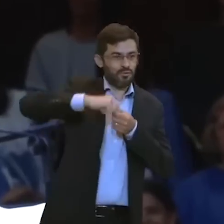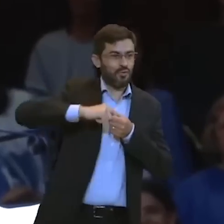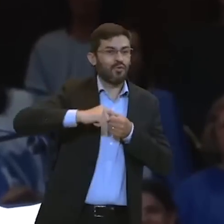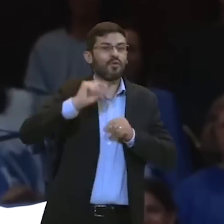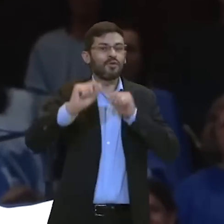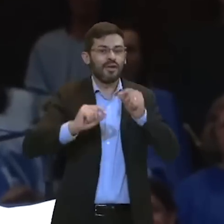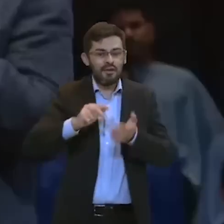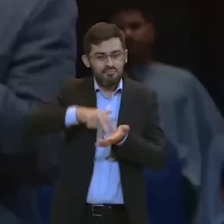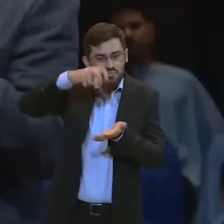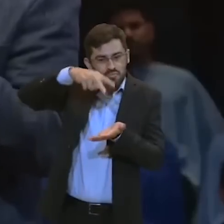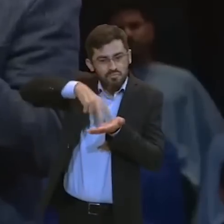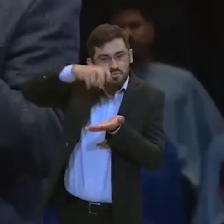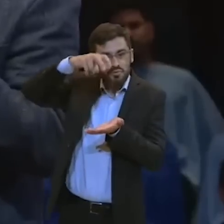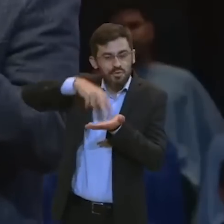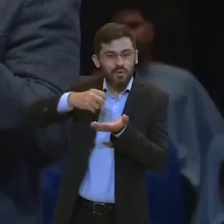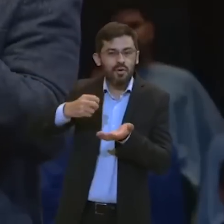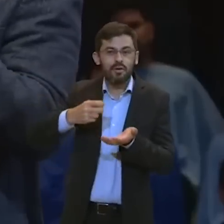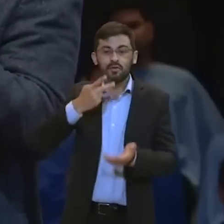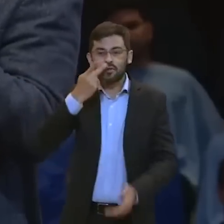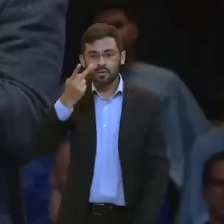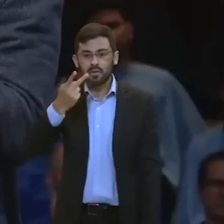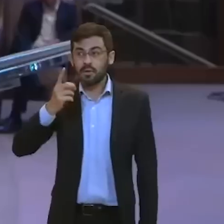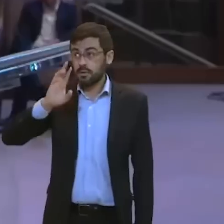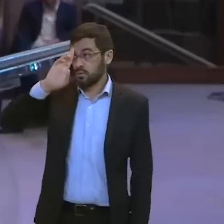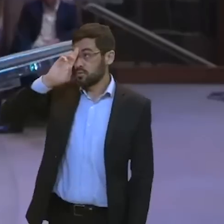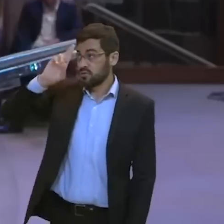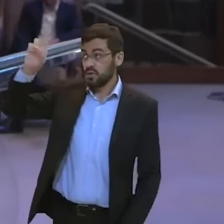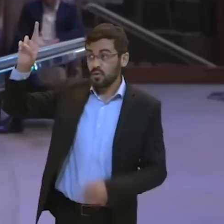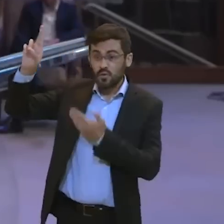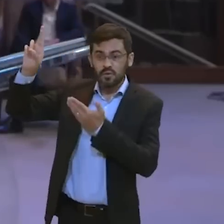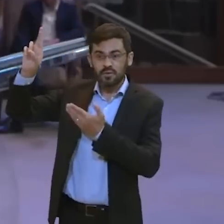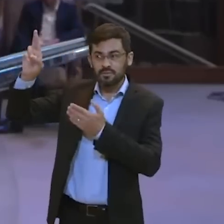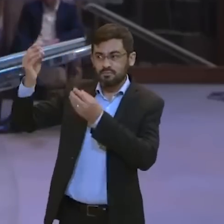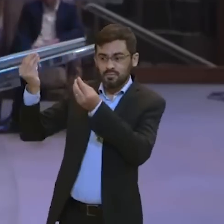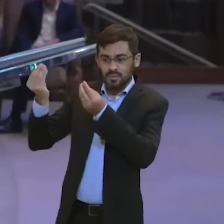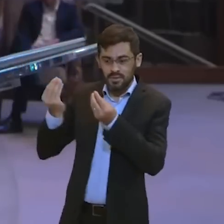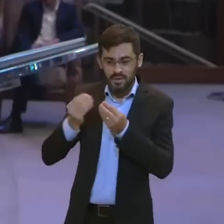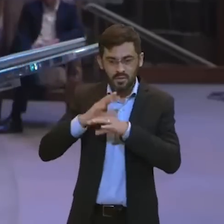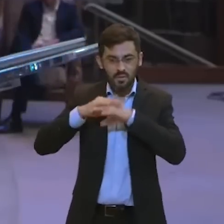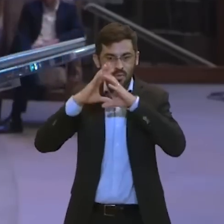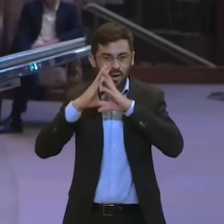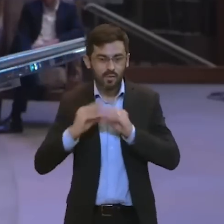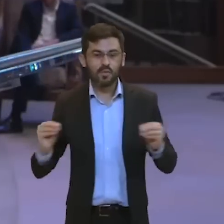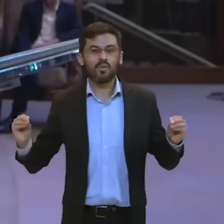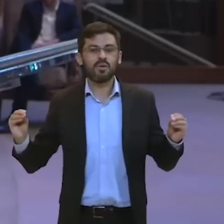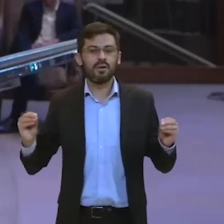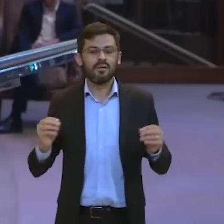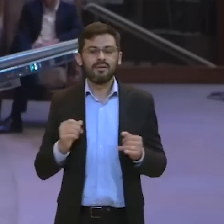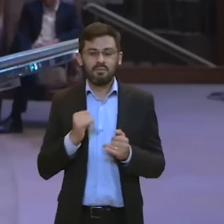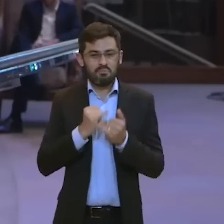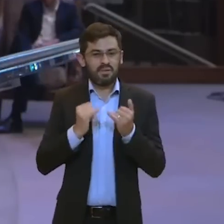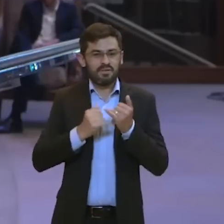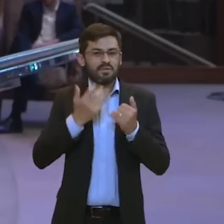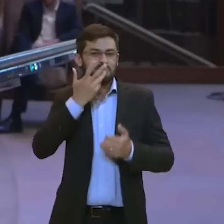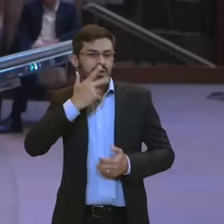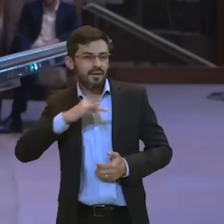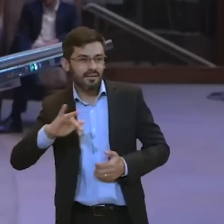púlpito, pulou na minha frente e disse: o Senhor curou os meus joelhos. Parecia uma